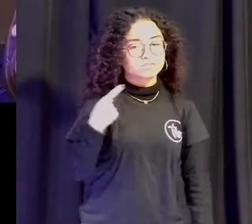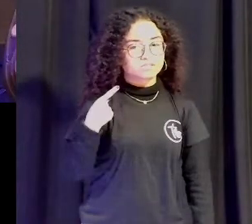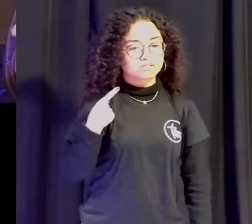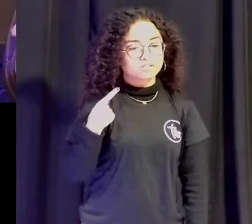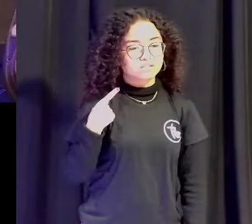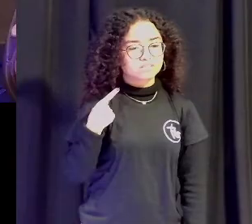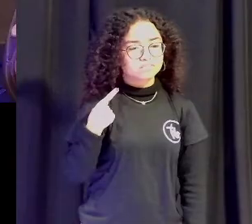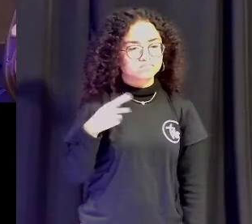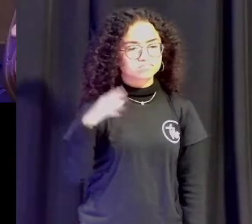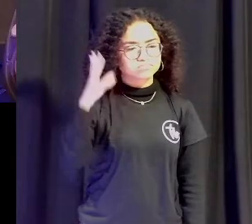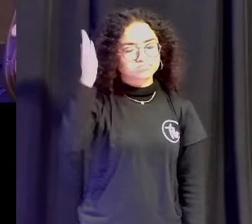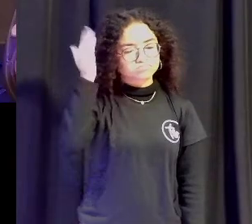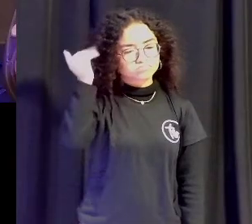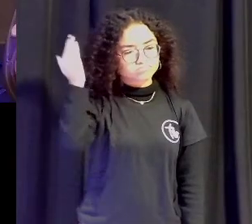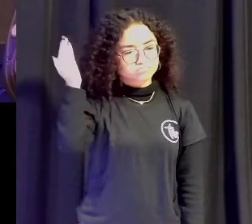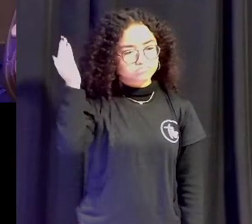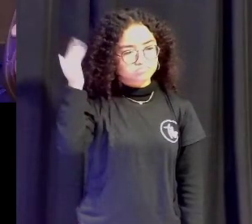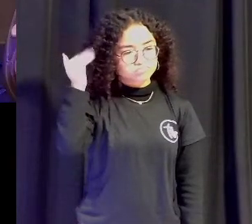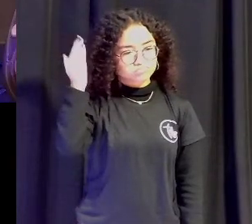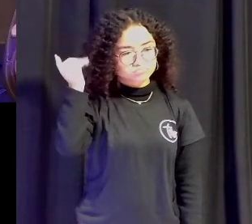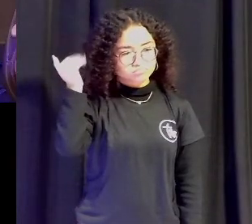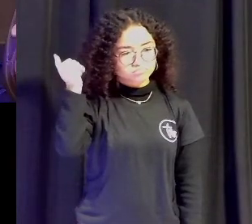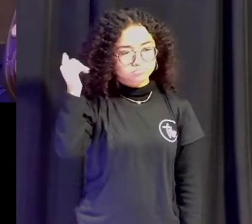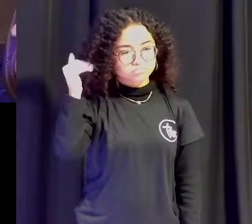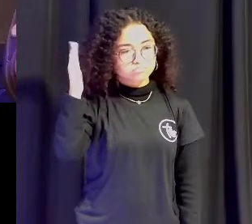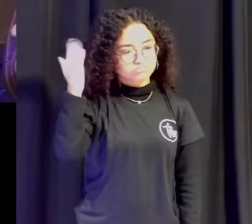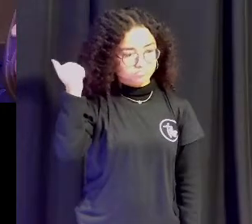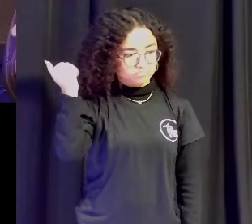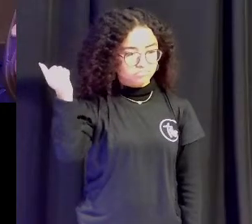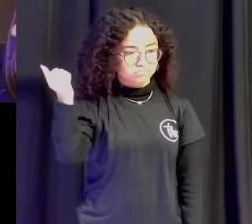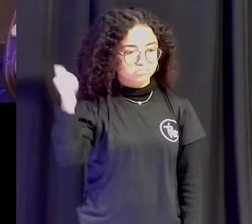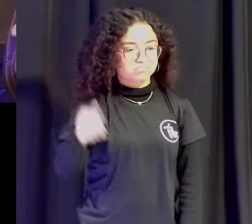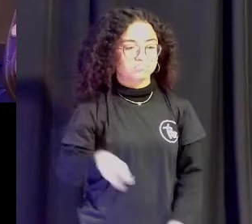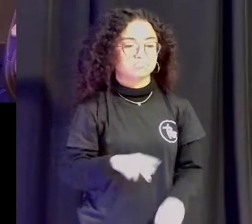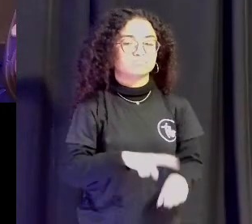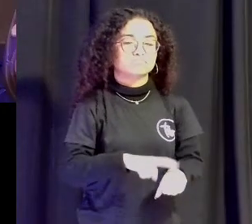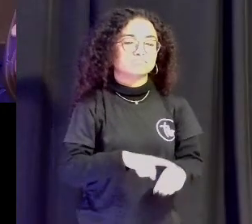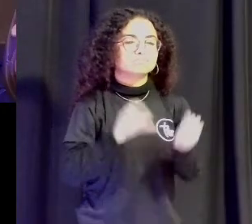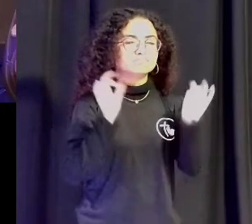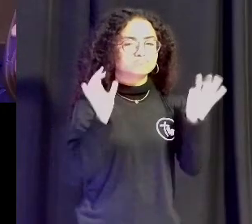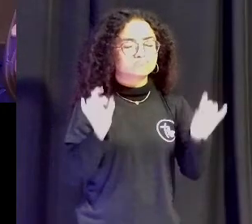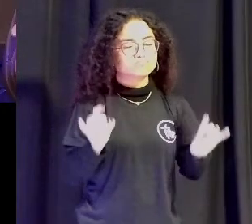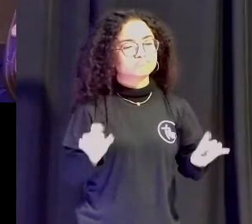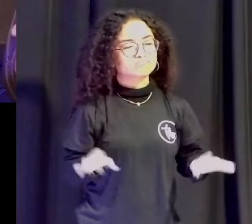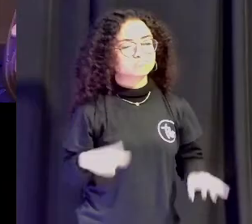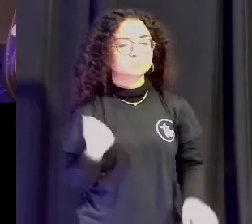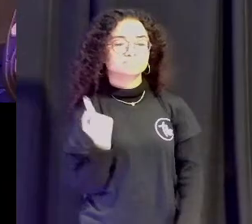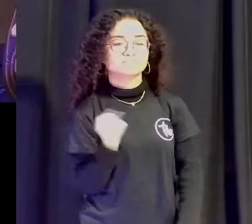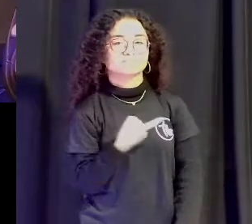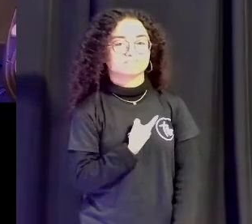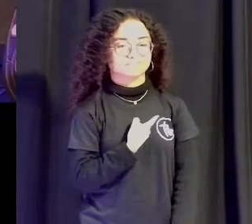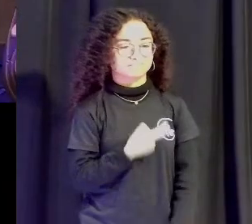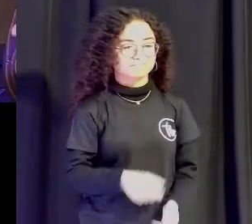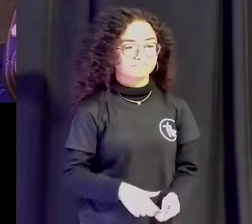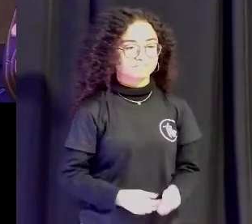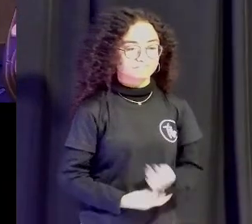Hernandes Dias Lopes. Foi um tempo muito edificante para todos nós.